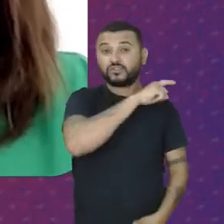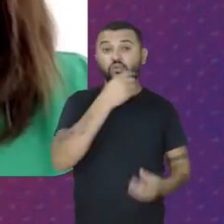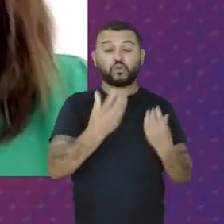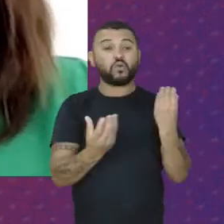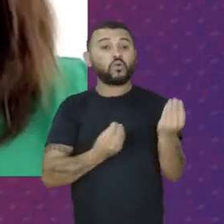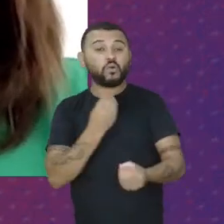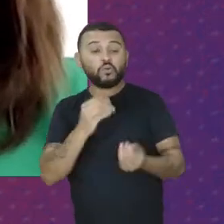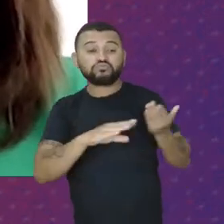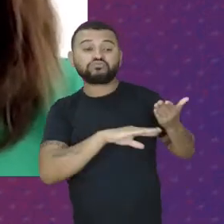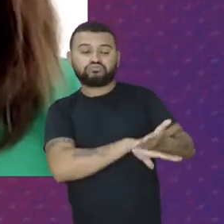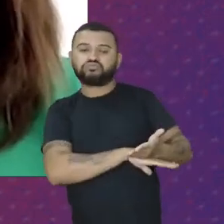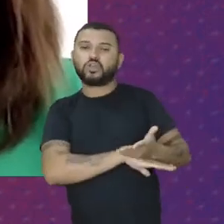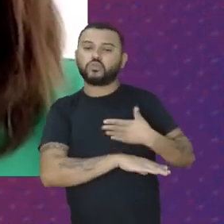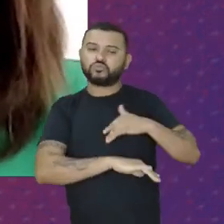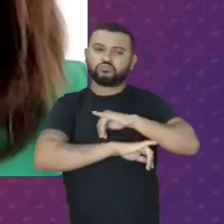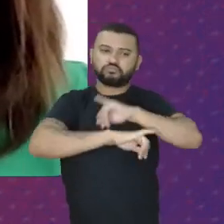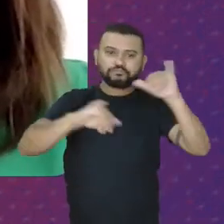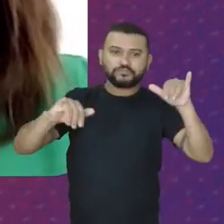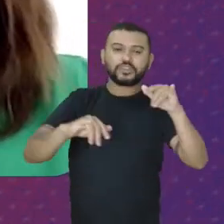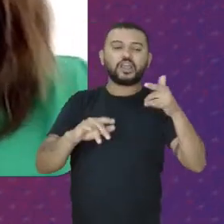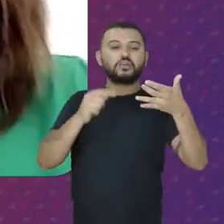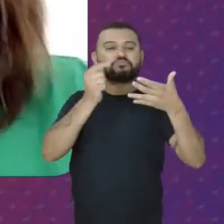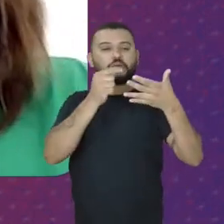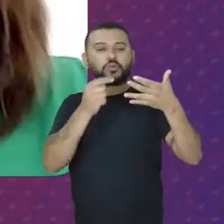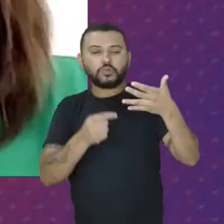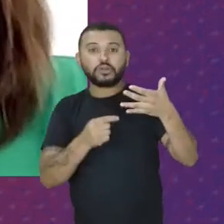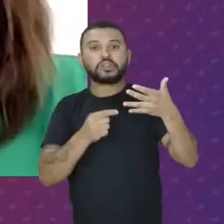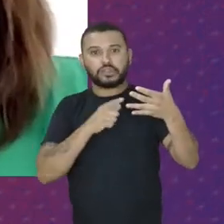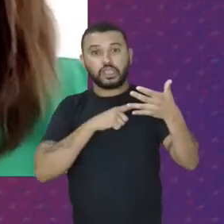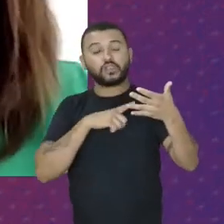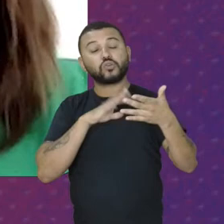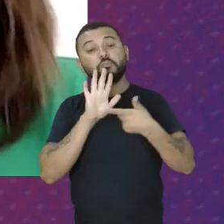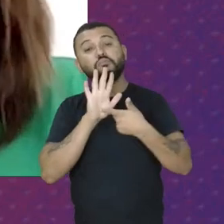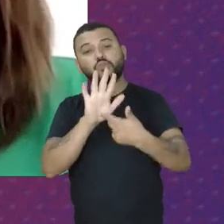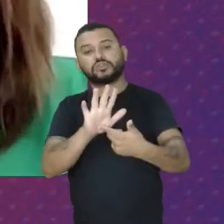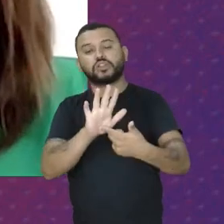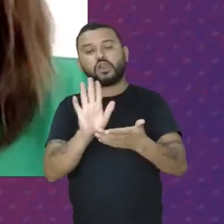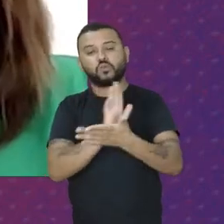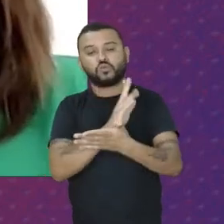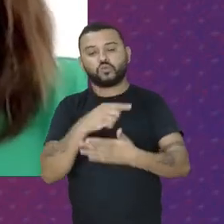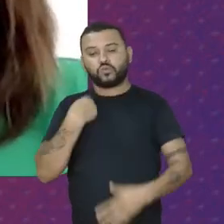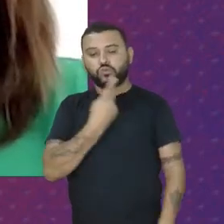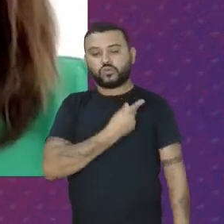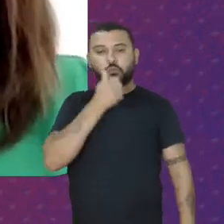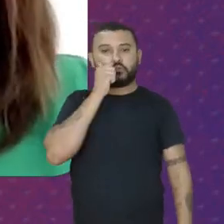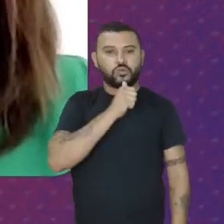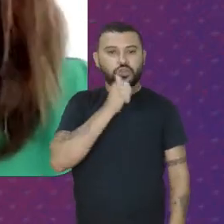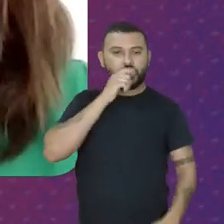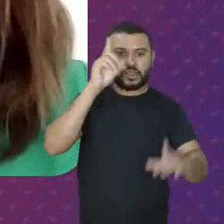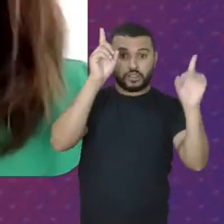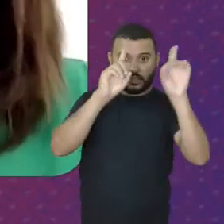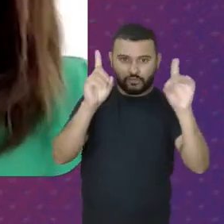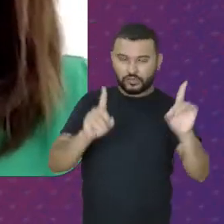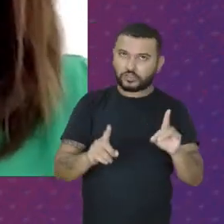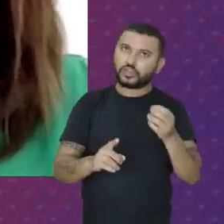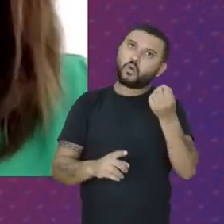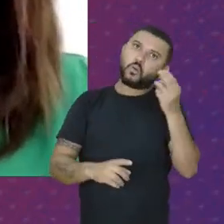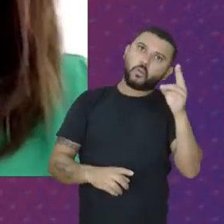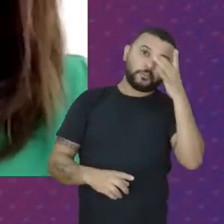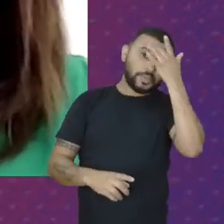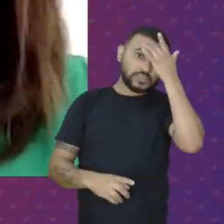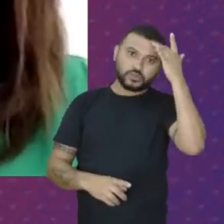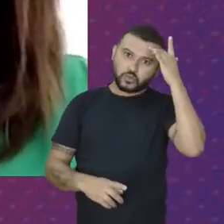Portanto, essas são algumas das questões que nós, mulheres com deficiência ou pessoas